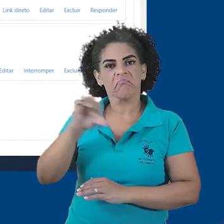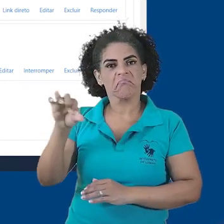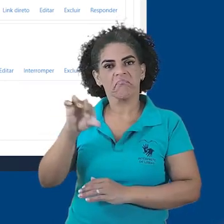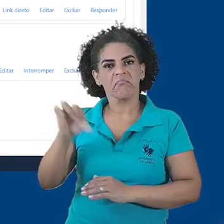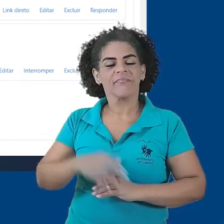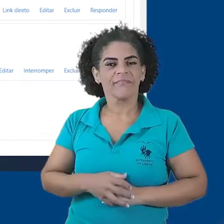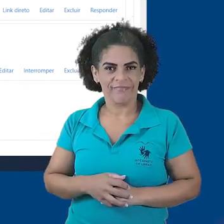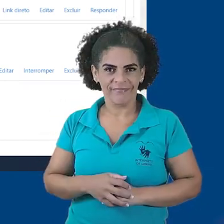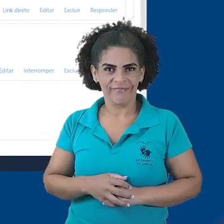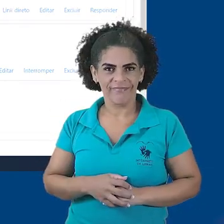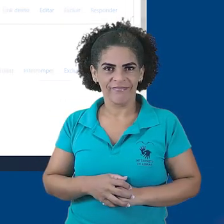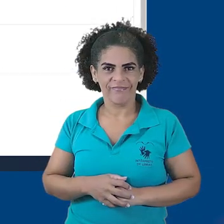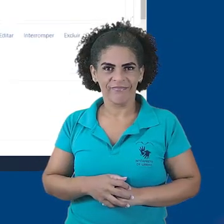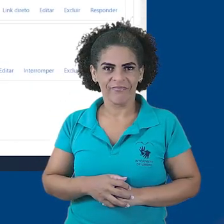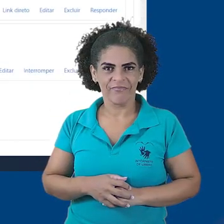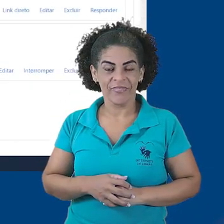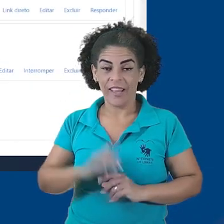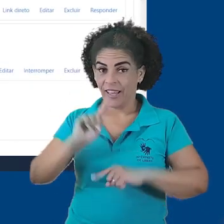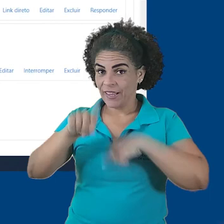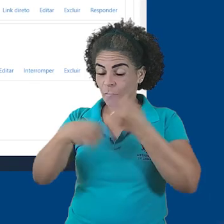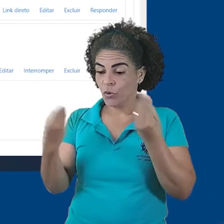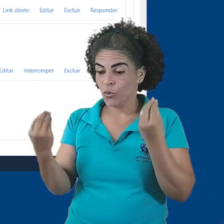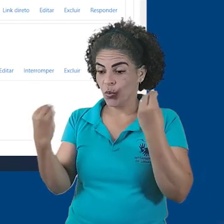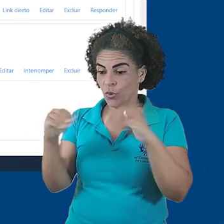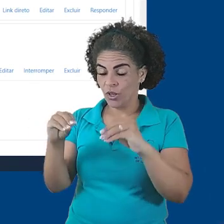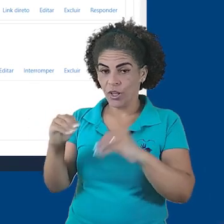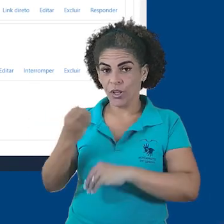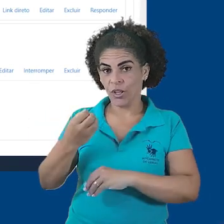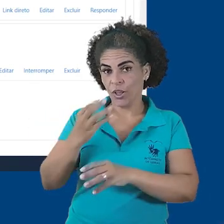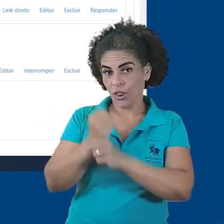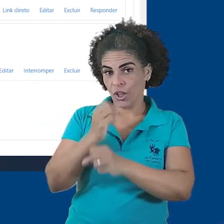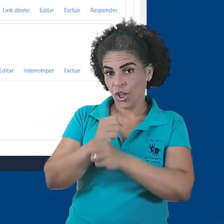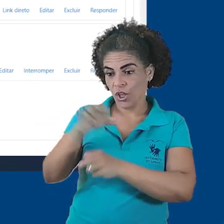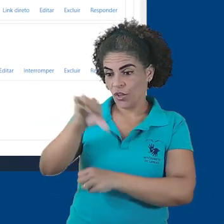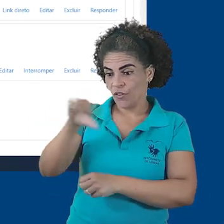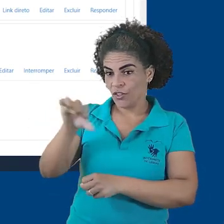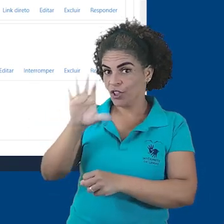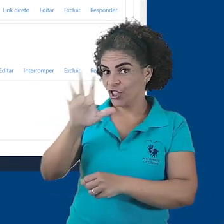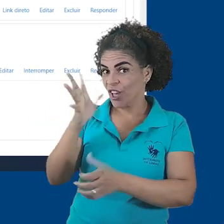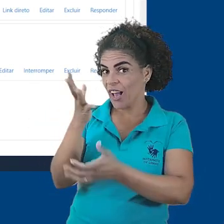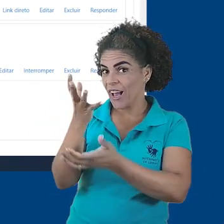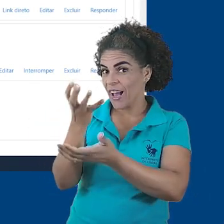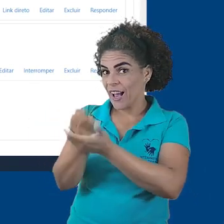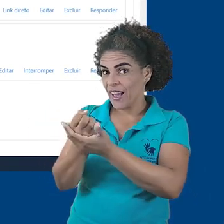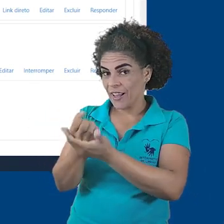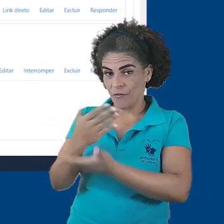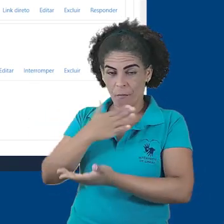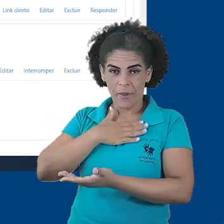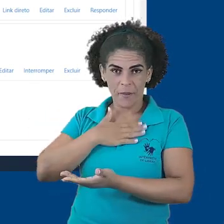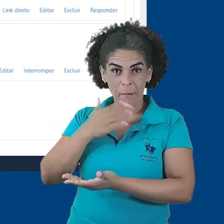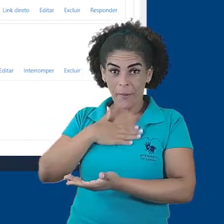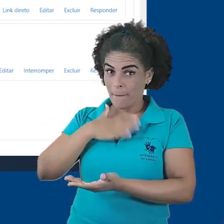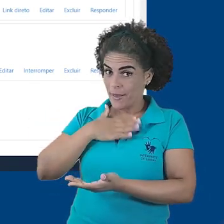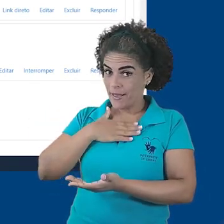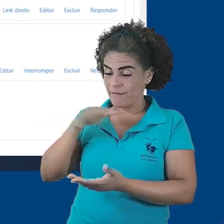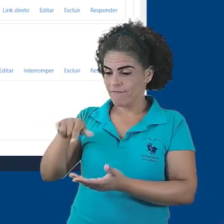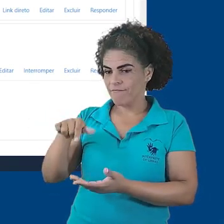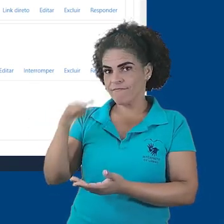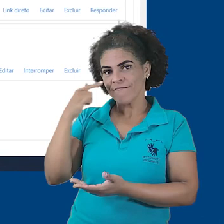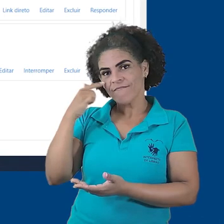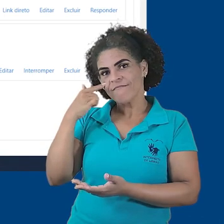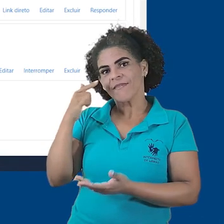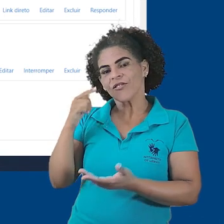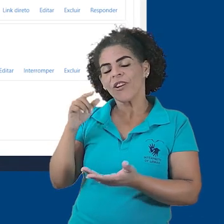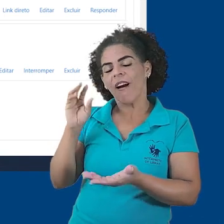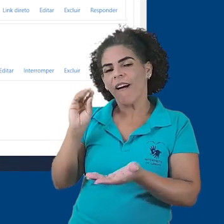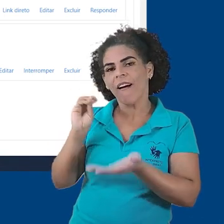Merece 99. Depois que eu coloquei o 99 aqui, Ele já gravou esse número para mim. Olha, eu